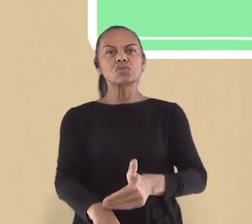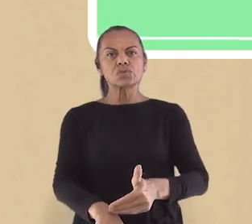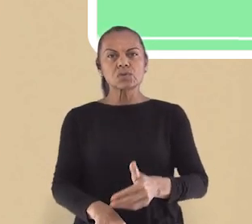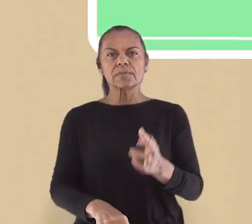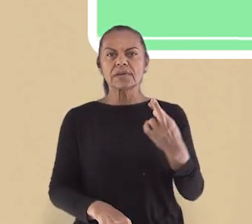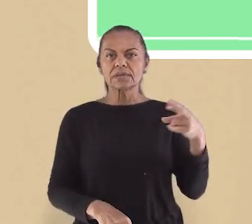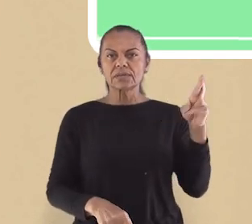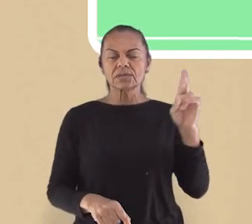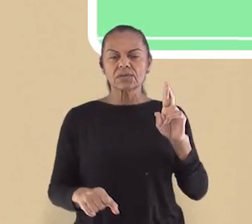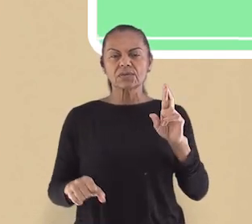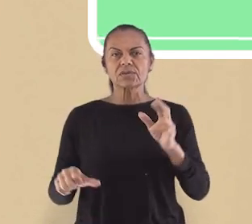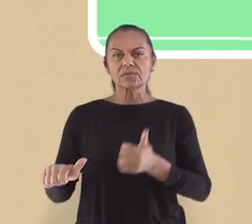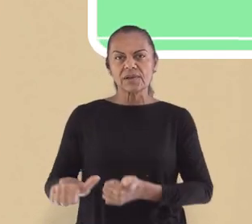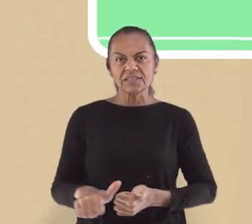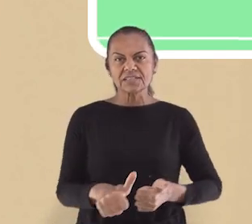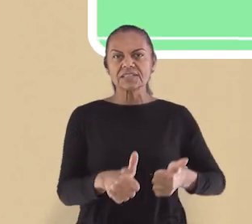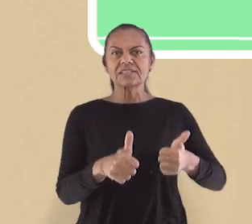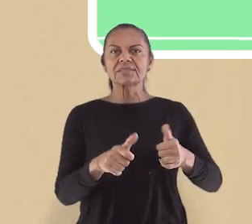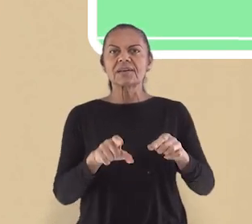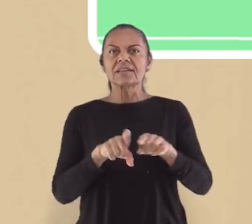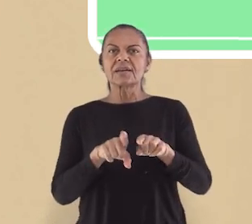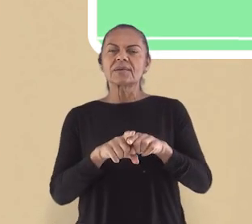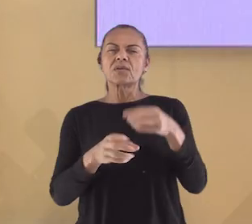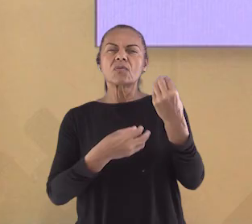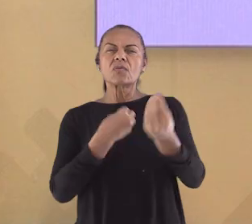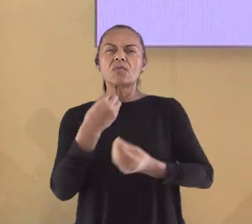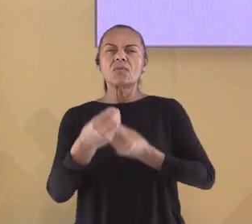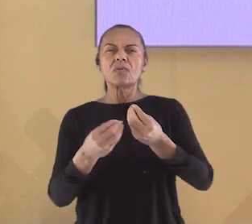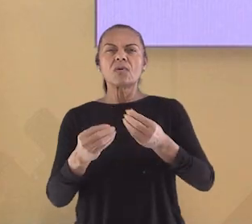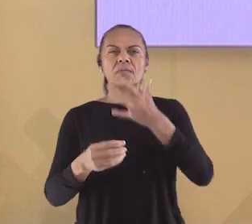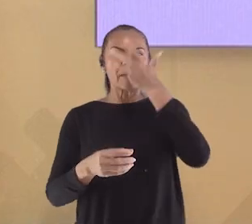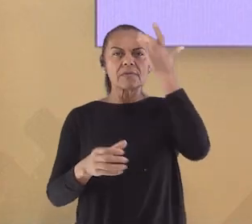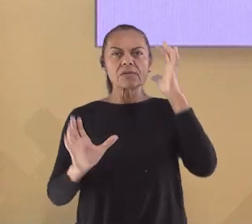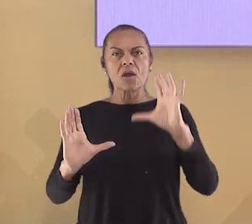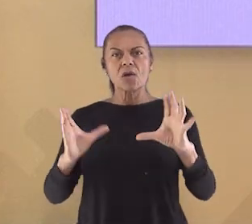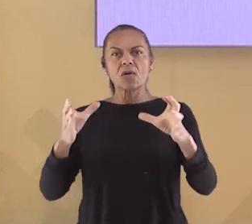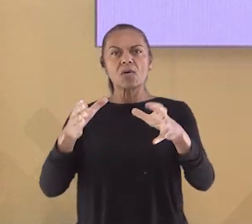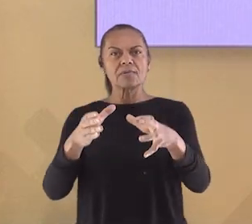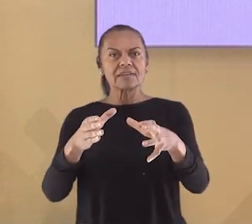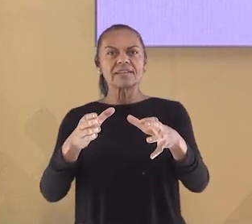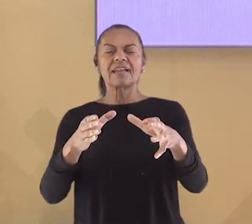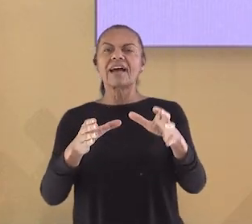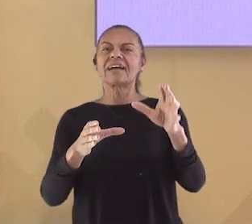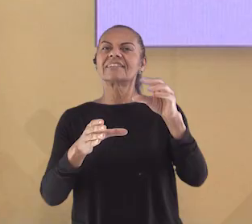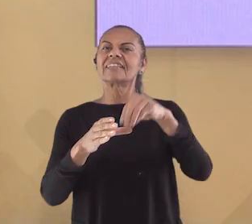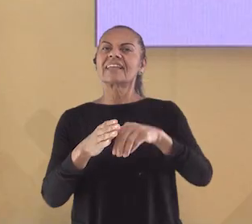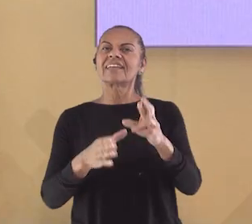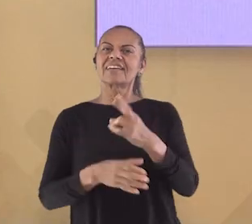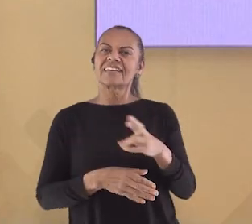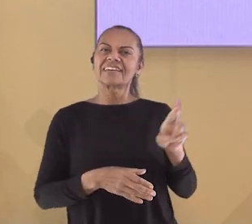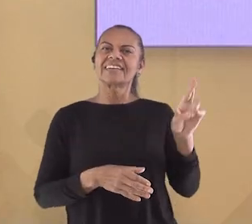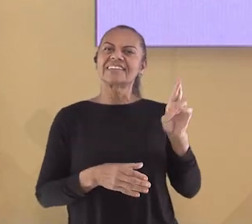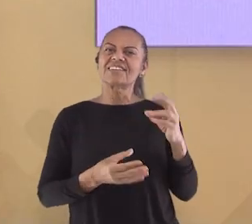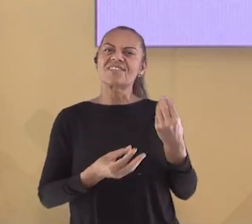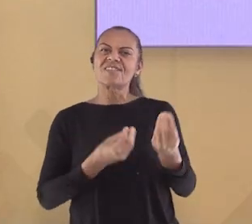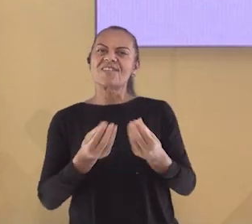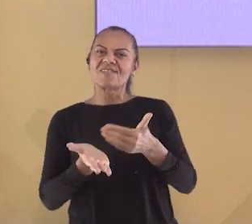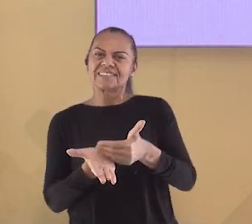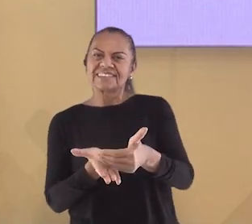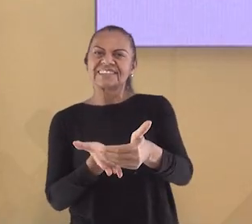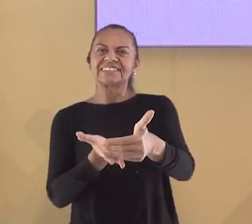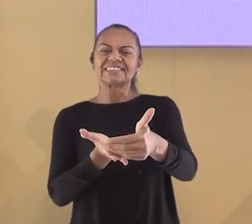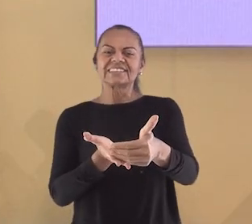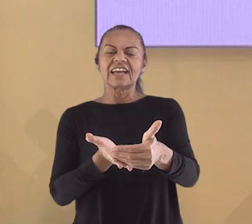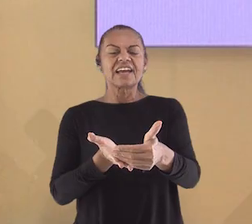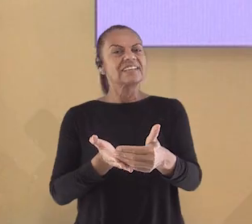iniciação das comunidades religiosas. Muito bem, eu espero que você tenha gostado da nossa aula, assim